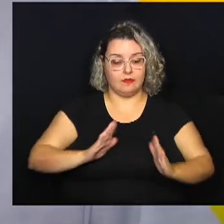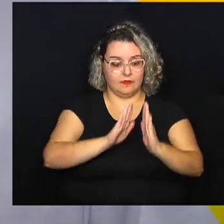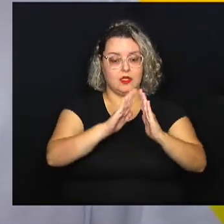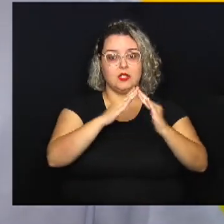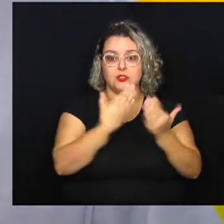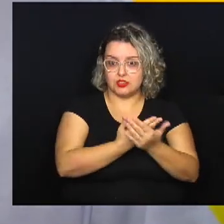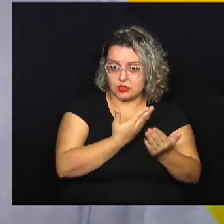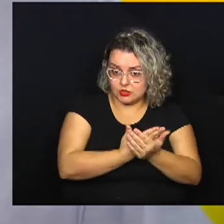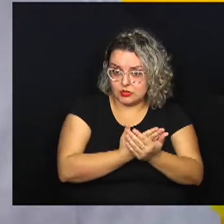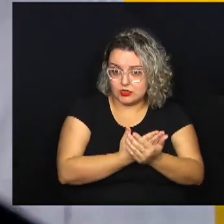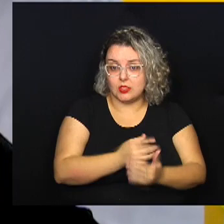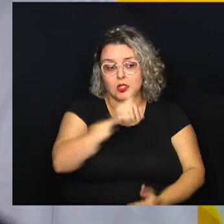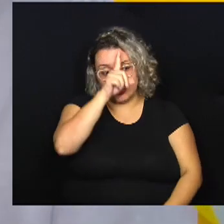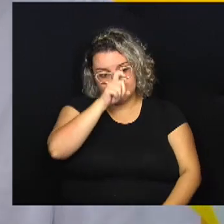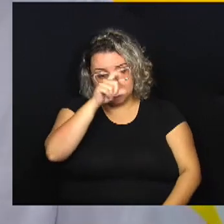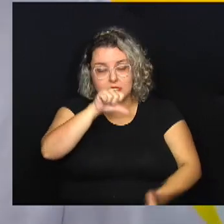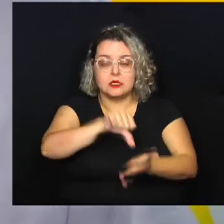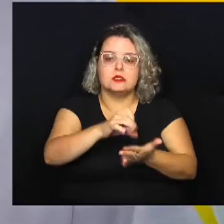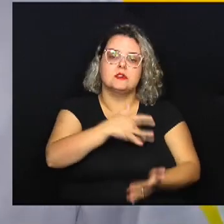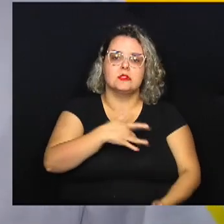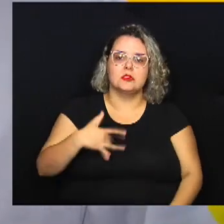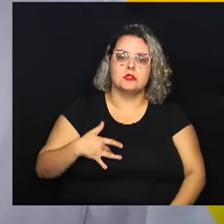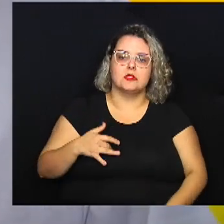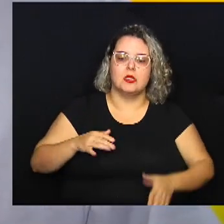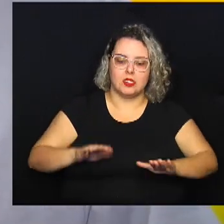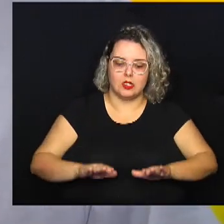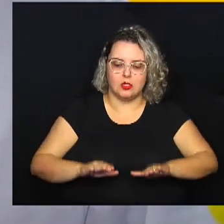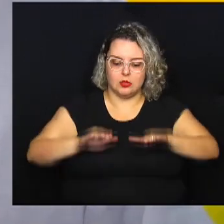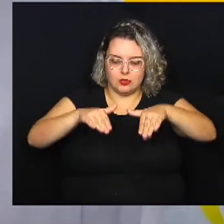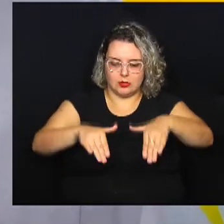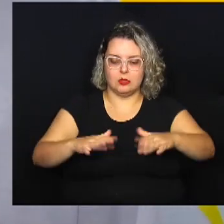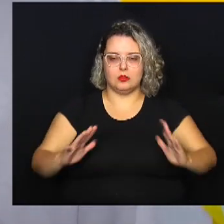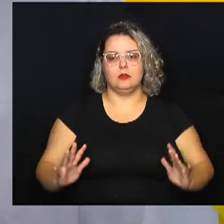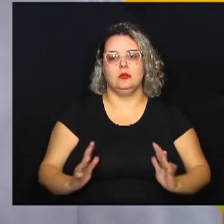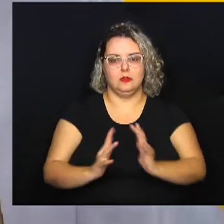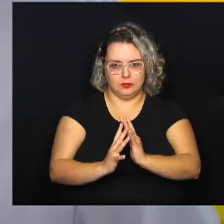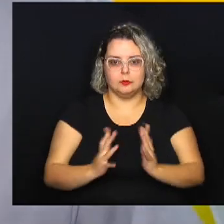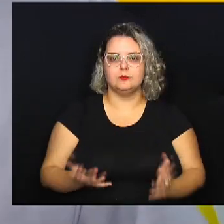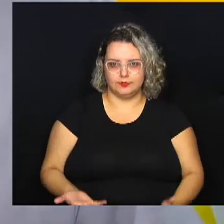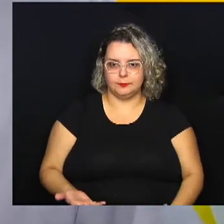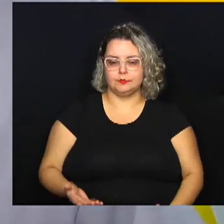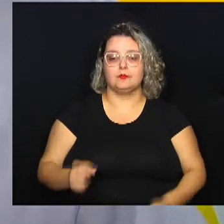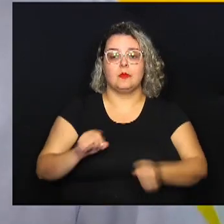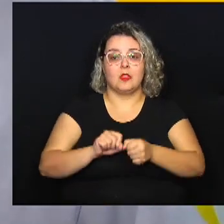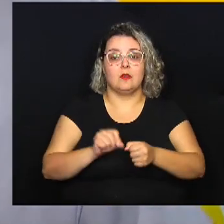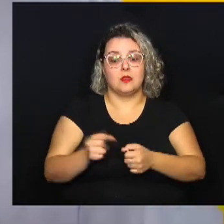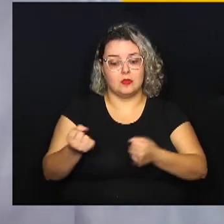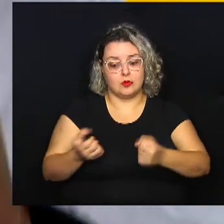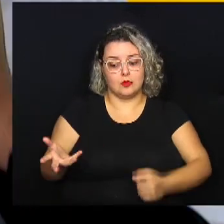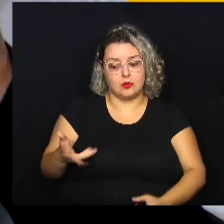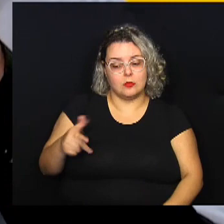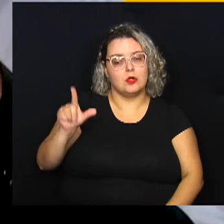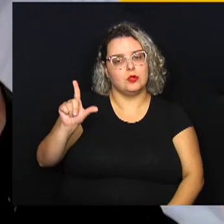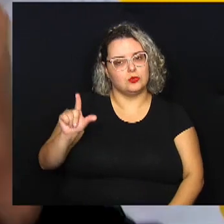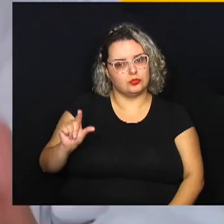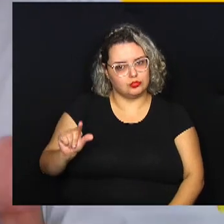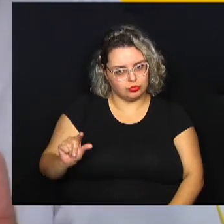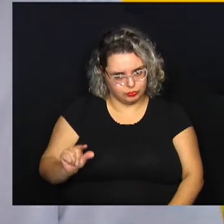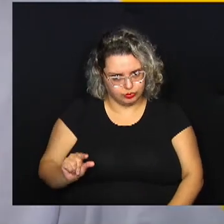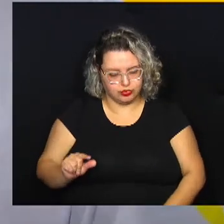de saúde. Então, automaticamente, essa faixa elevada, ela faz com que o motorista diminua a velocidade,